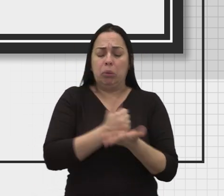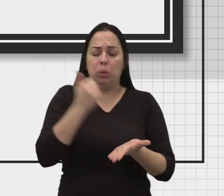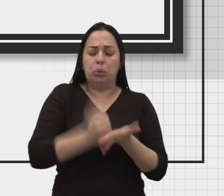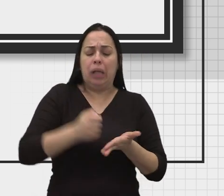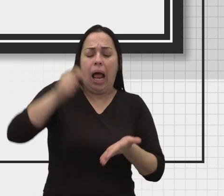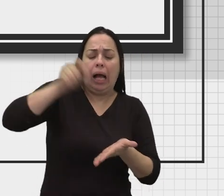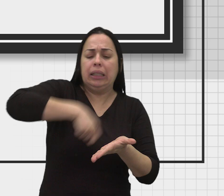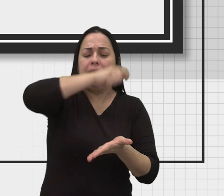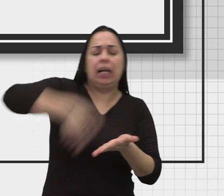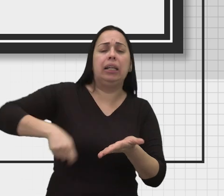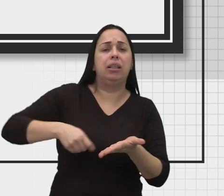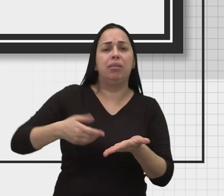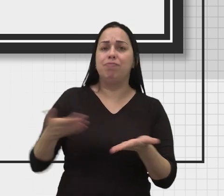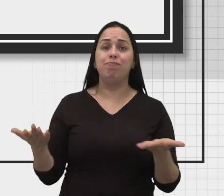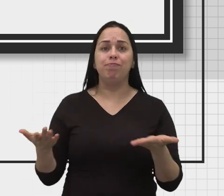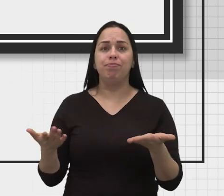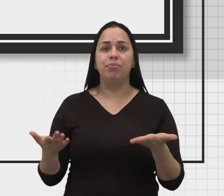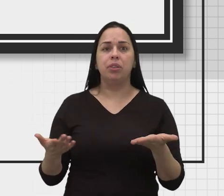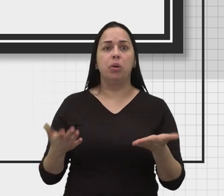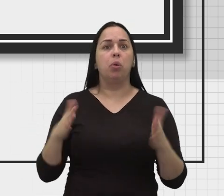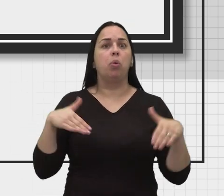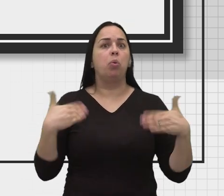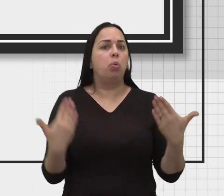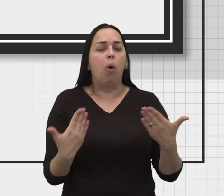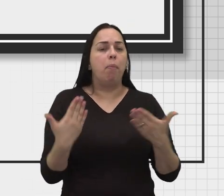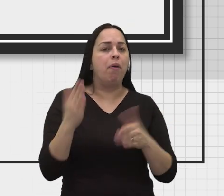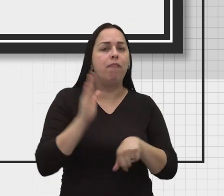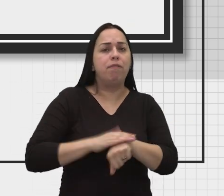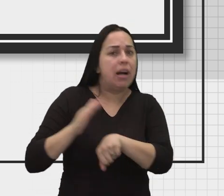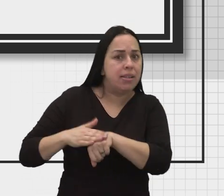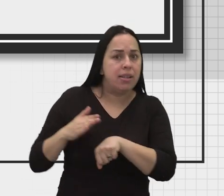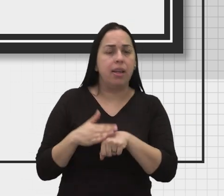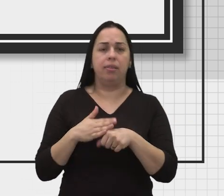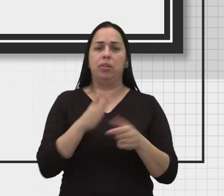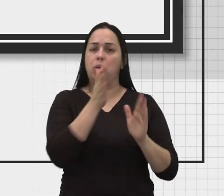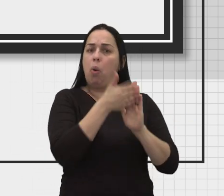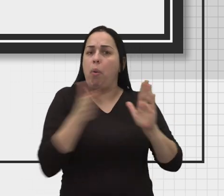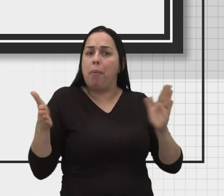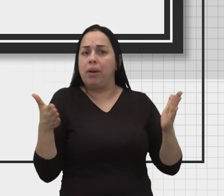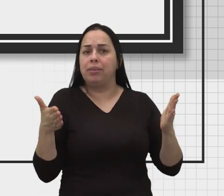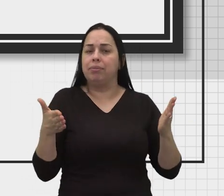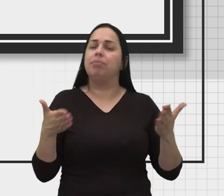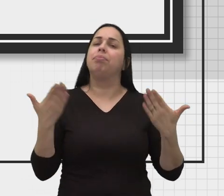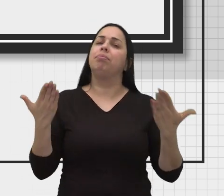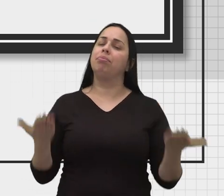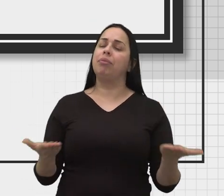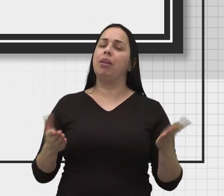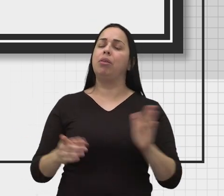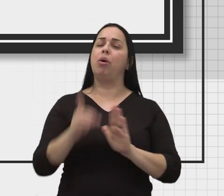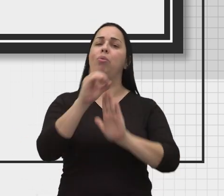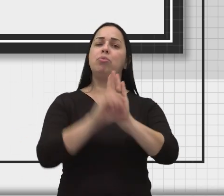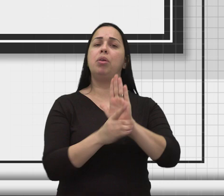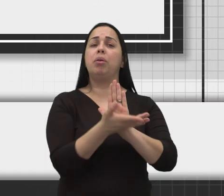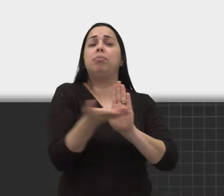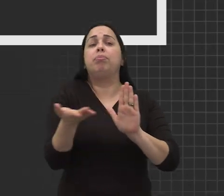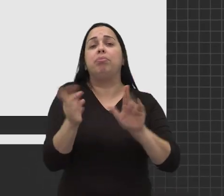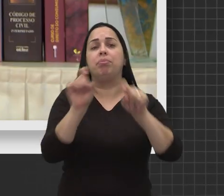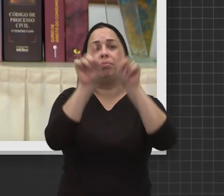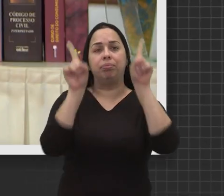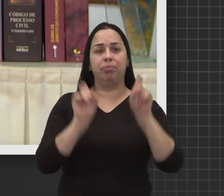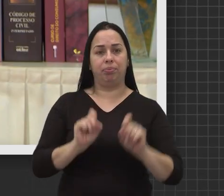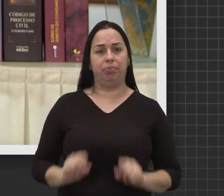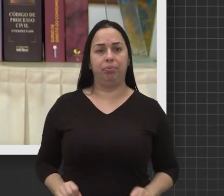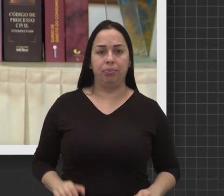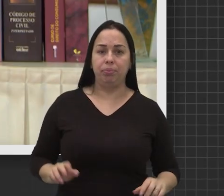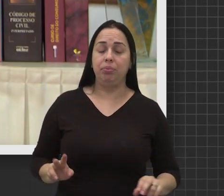o serviço antes do prazo, quais procedimentos devem ser seguidos? Afinal, qual é o seu direito? Quando